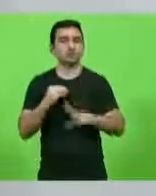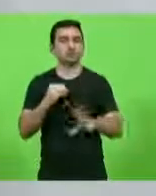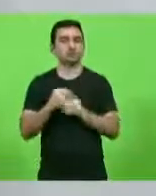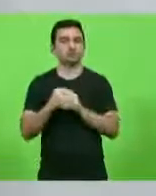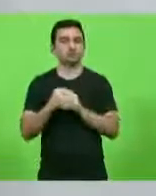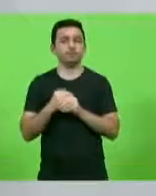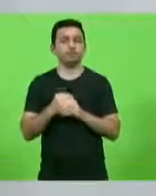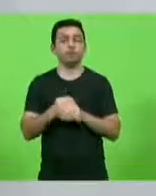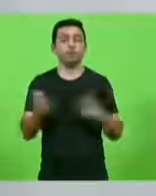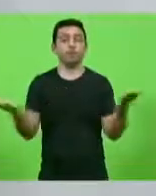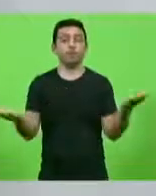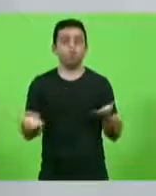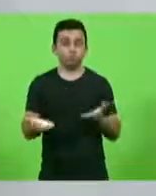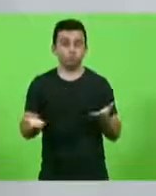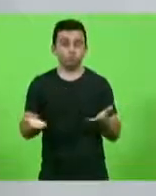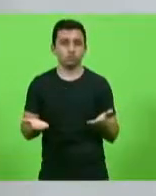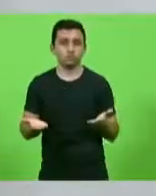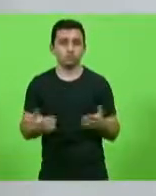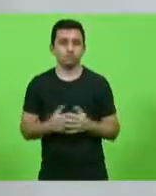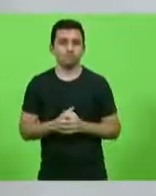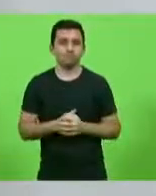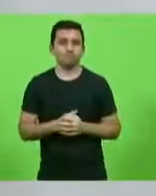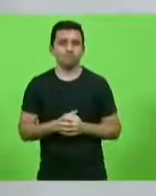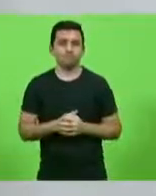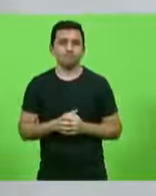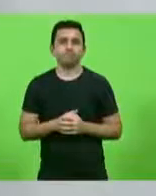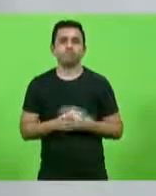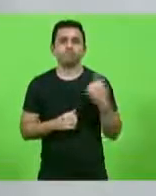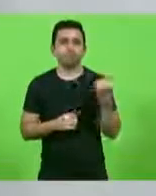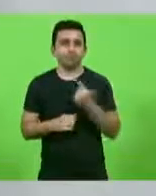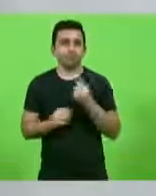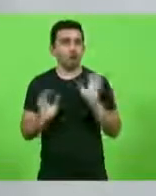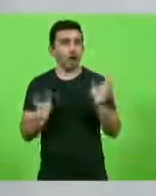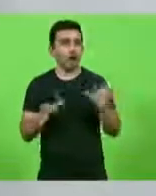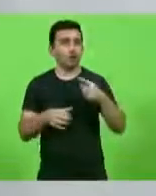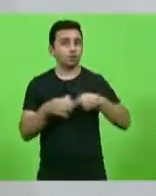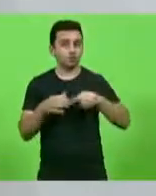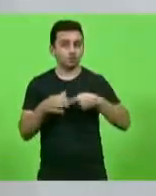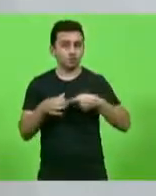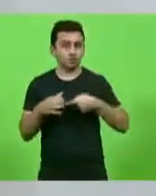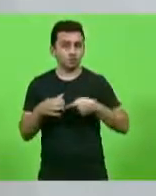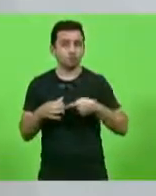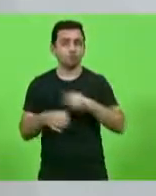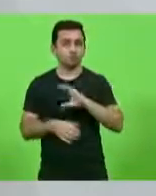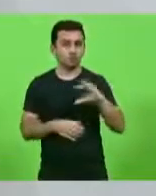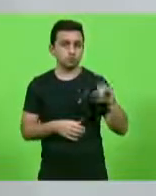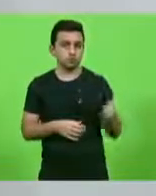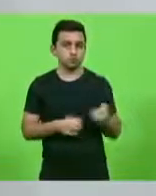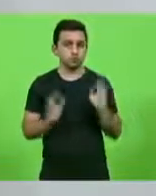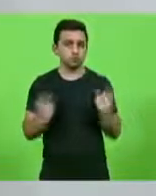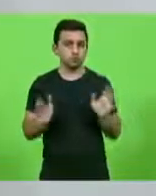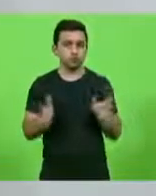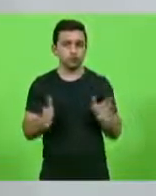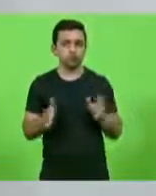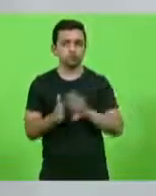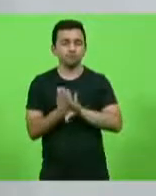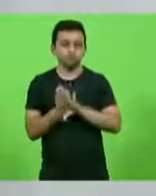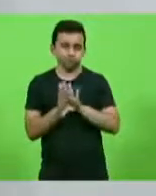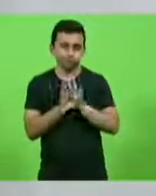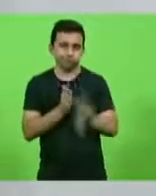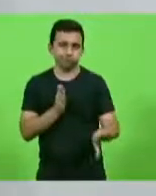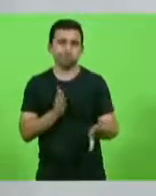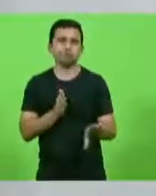relevância. Hoje, nós passou pela Comissão de Constituição e Justiça a